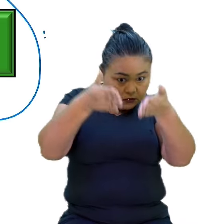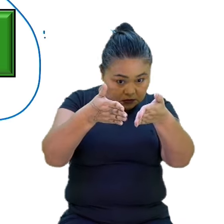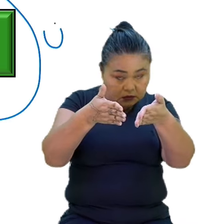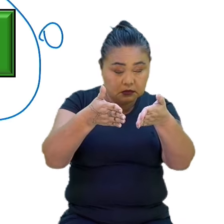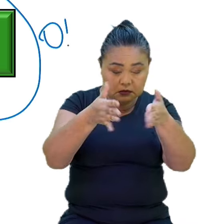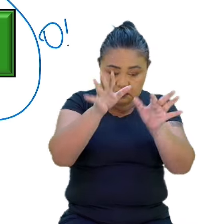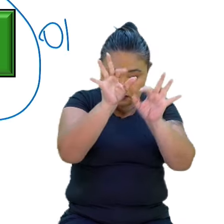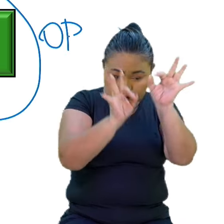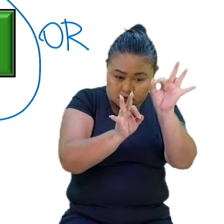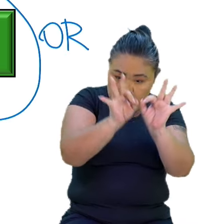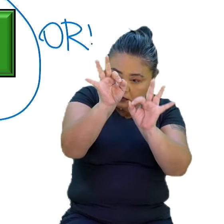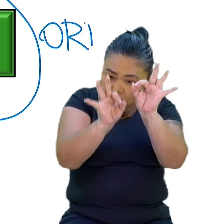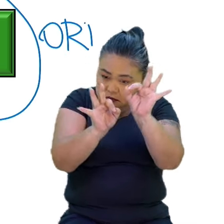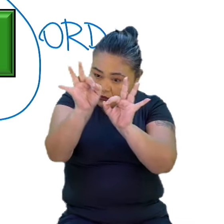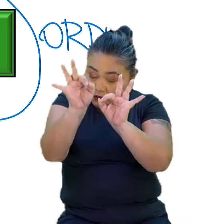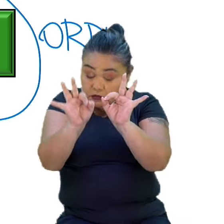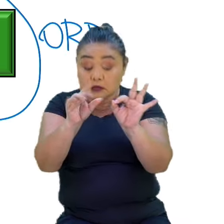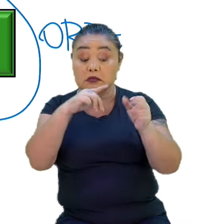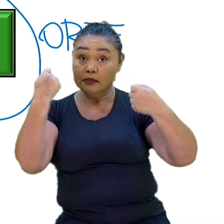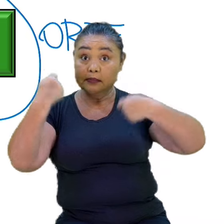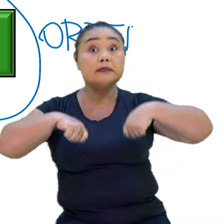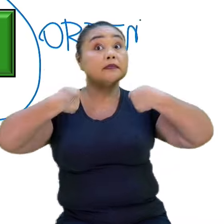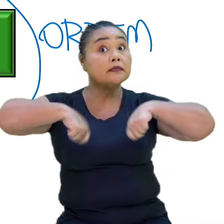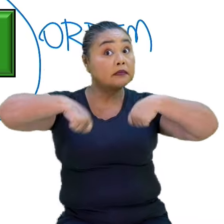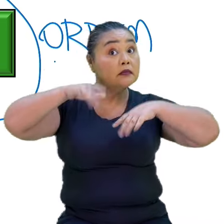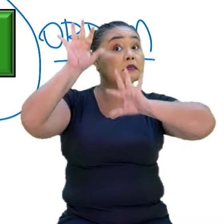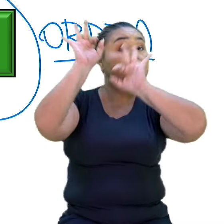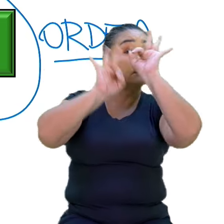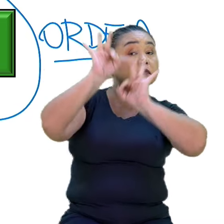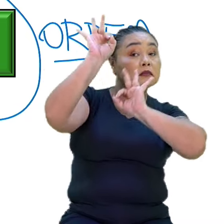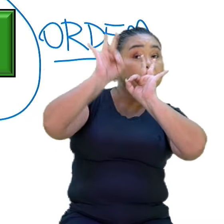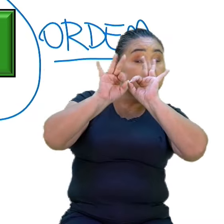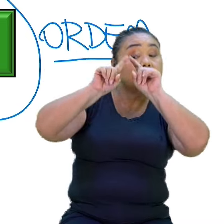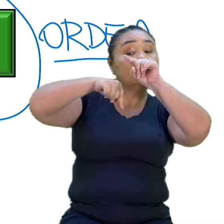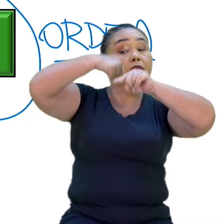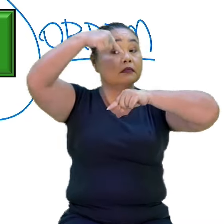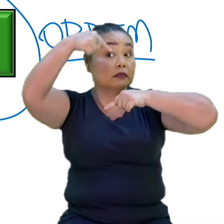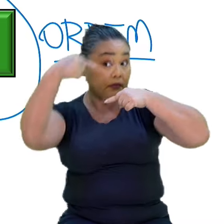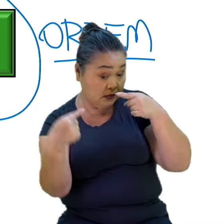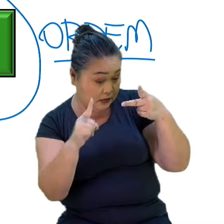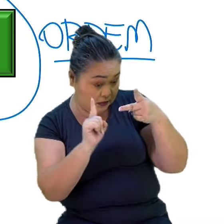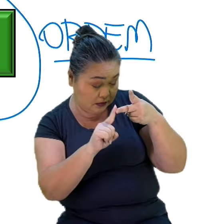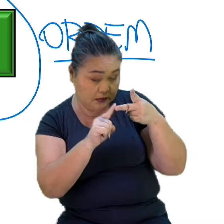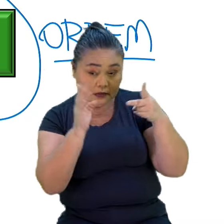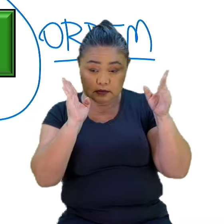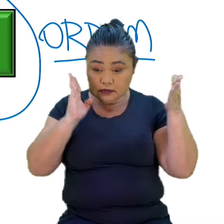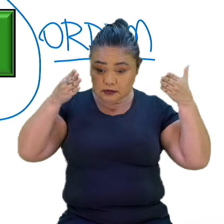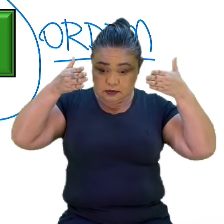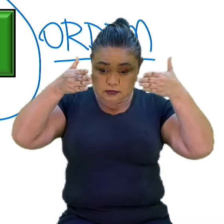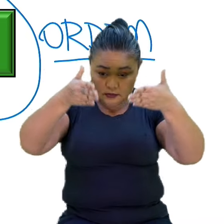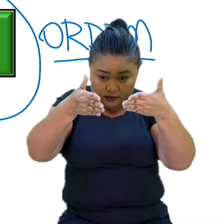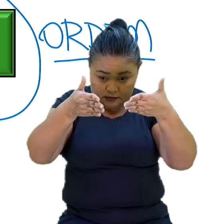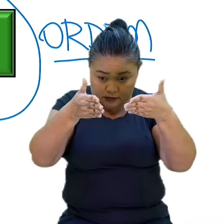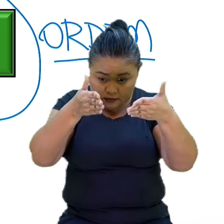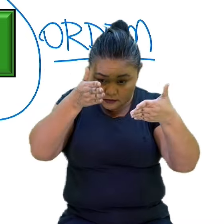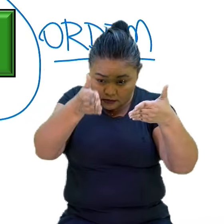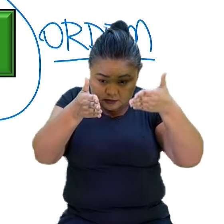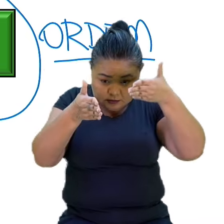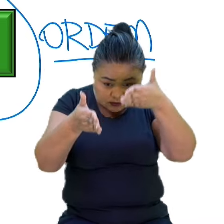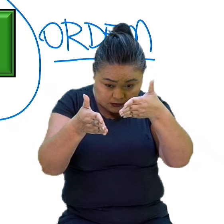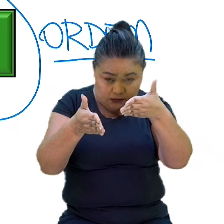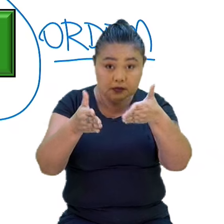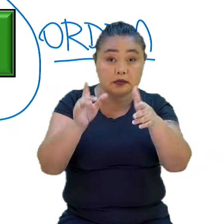ordem aqui precisa estar em ordem que colocando em ordem a gente centraliza e pega o valor do Meio se a